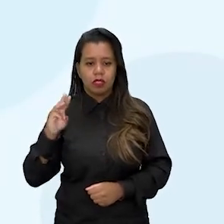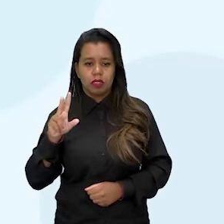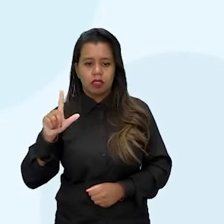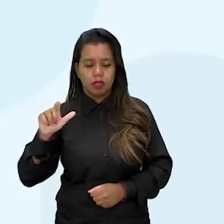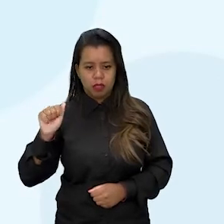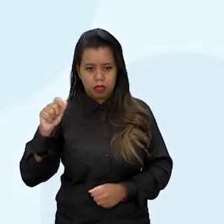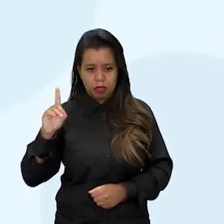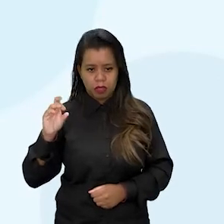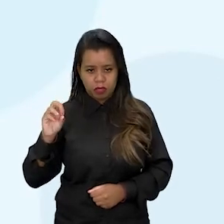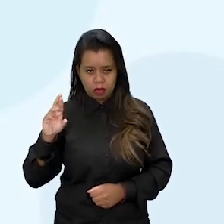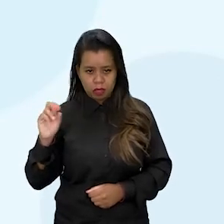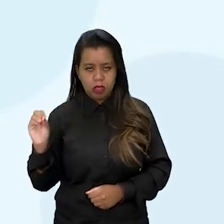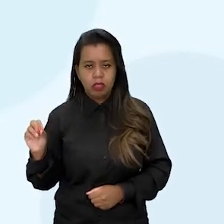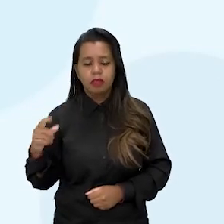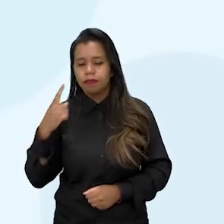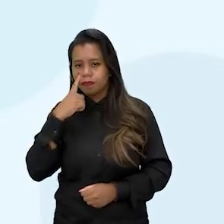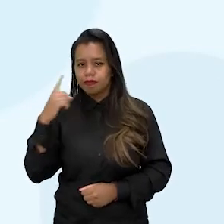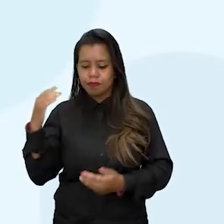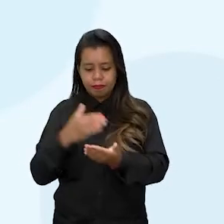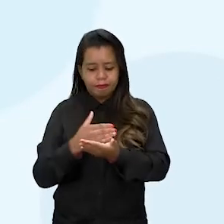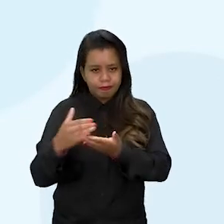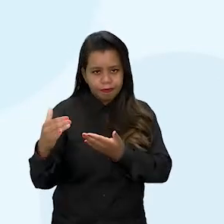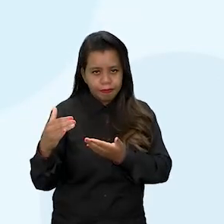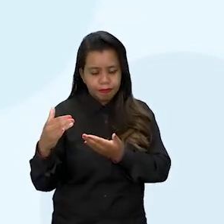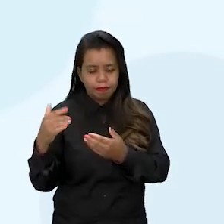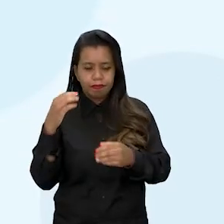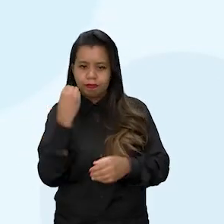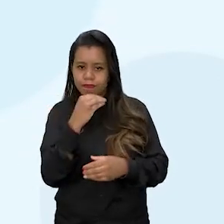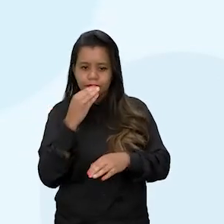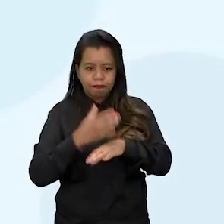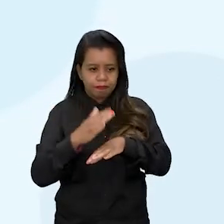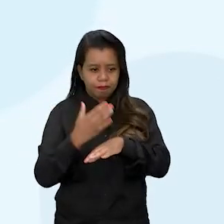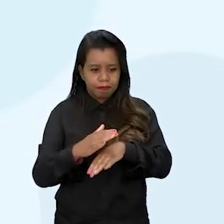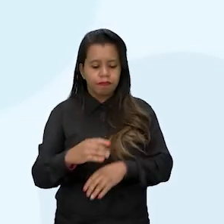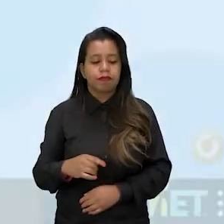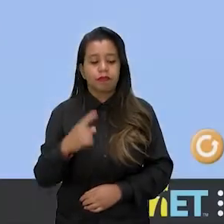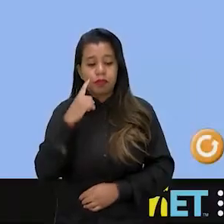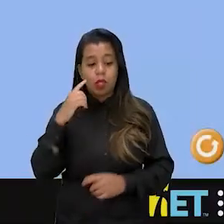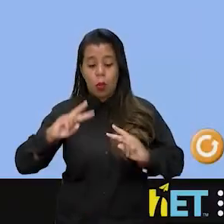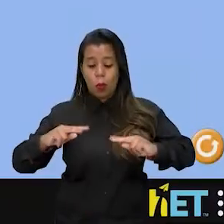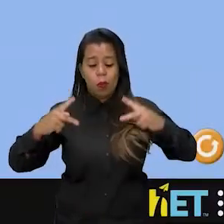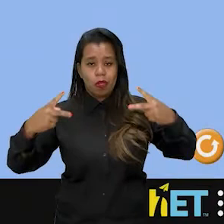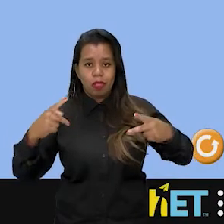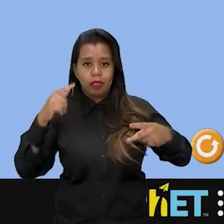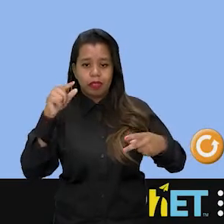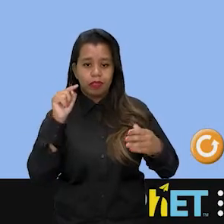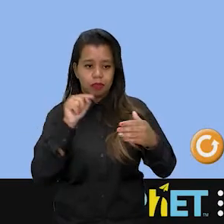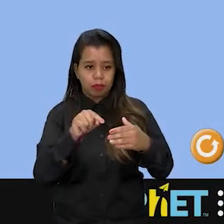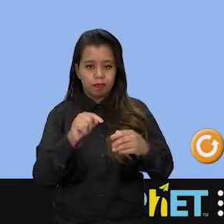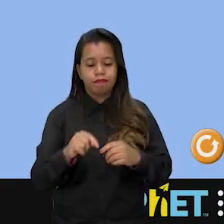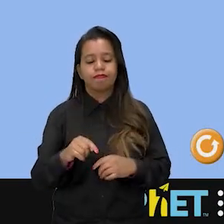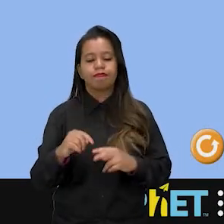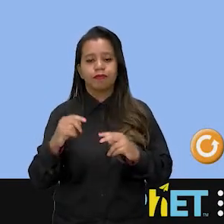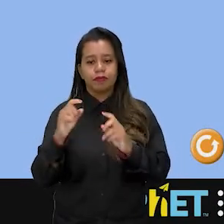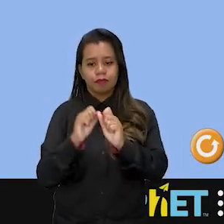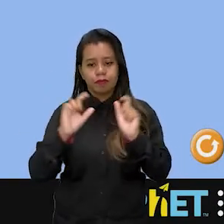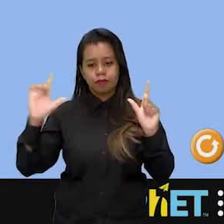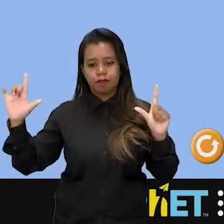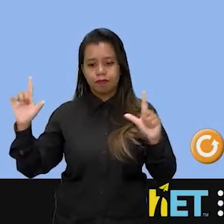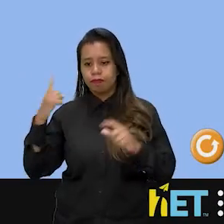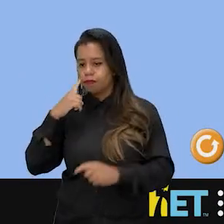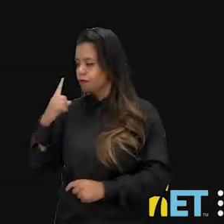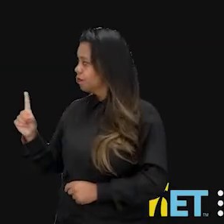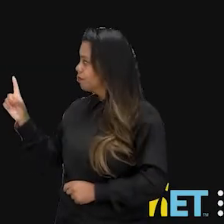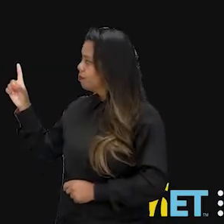para frente a gente vai tentar mexer nele. Então, acessando o link que está aí embaixo, vocês vão abrir essa tela aqui, né? Na verdade, a